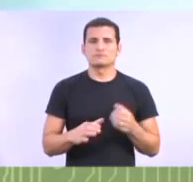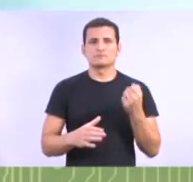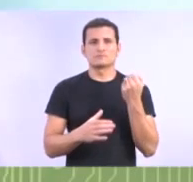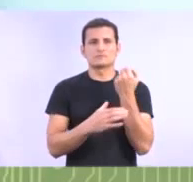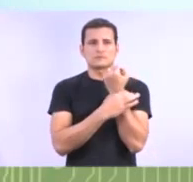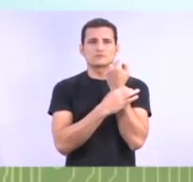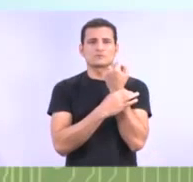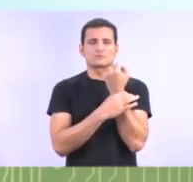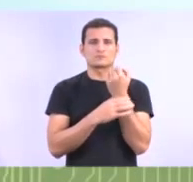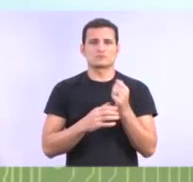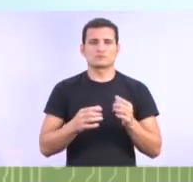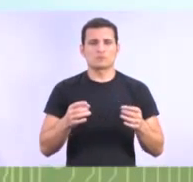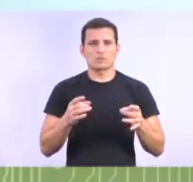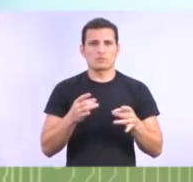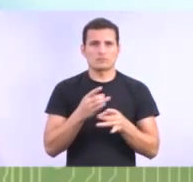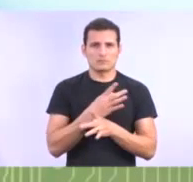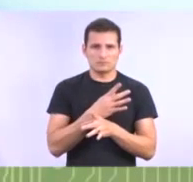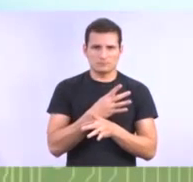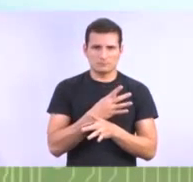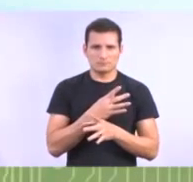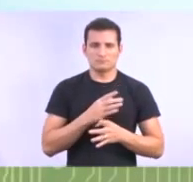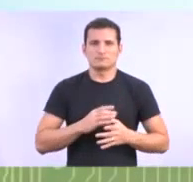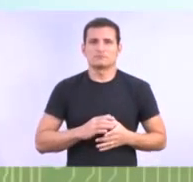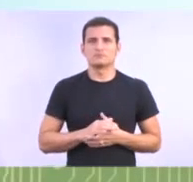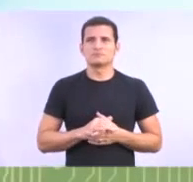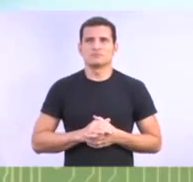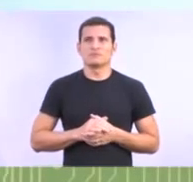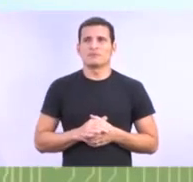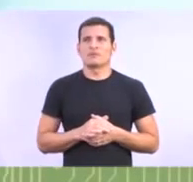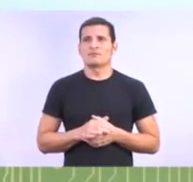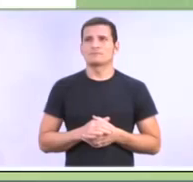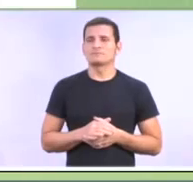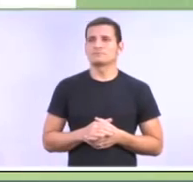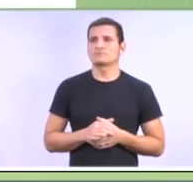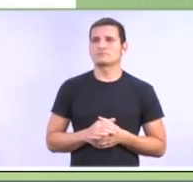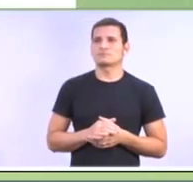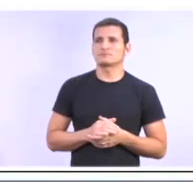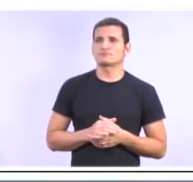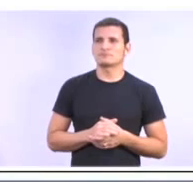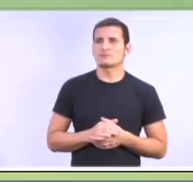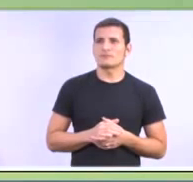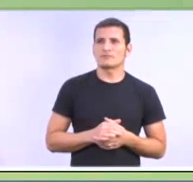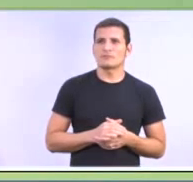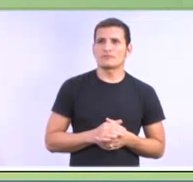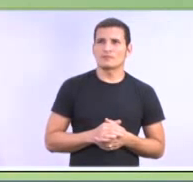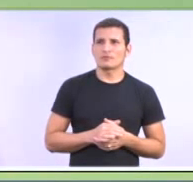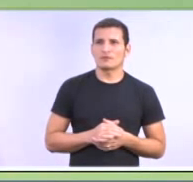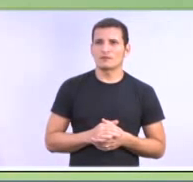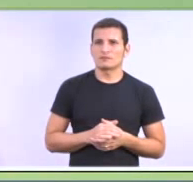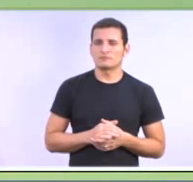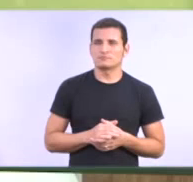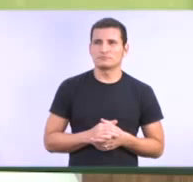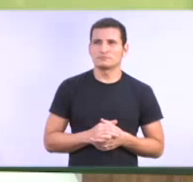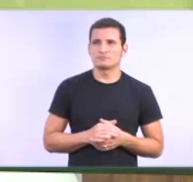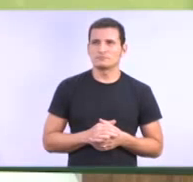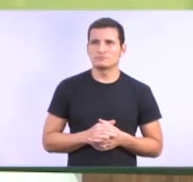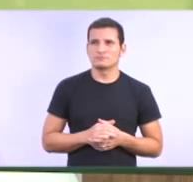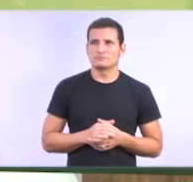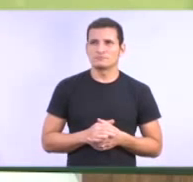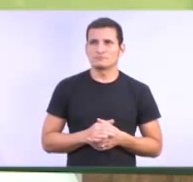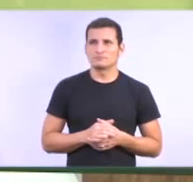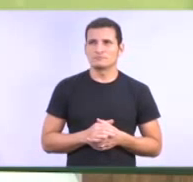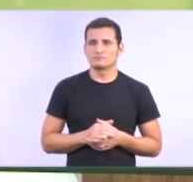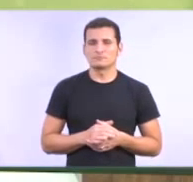ser completa e que seja compreendida por todo mundo, ok? Professor, sim? Eu gostaria de complementar